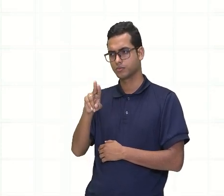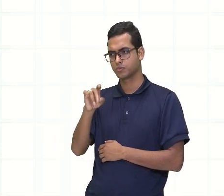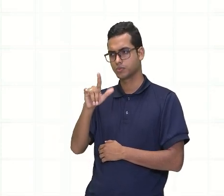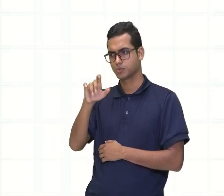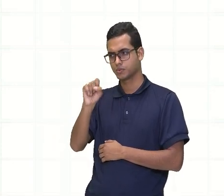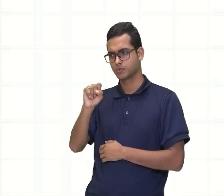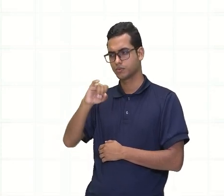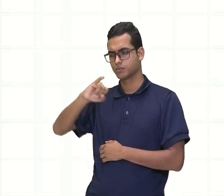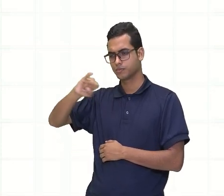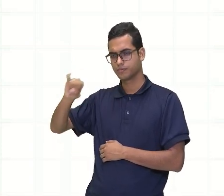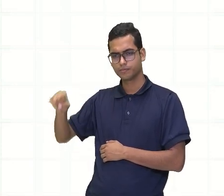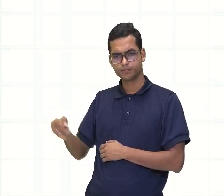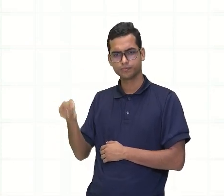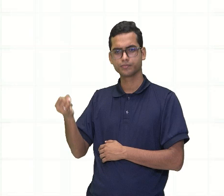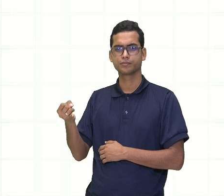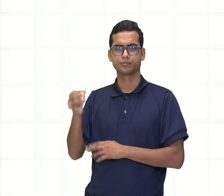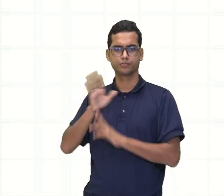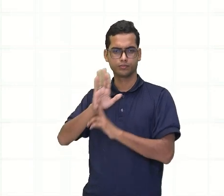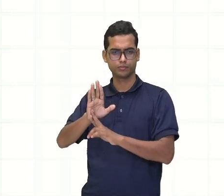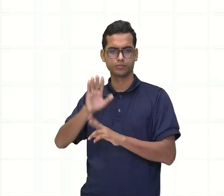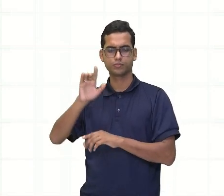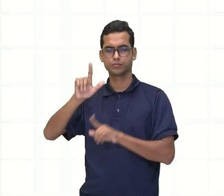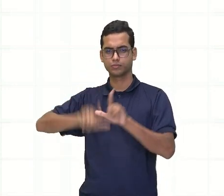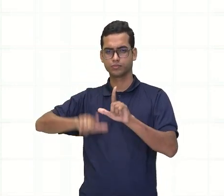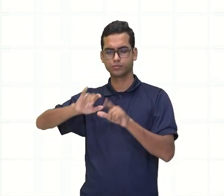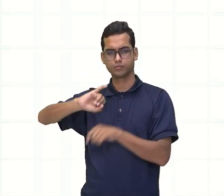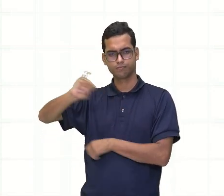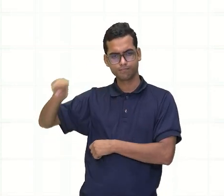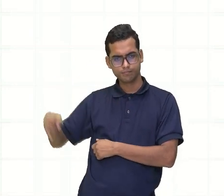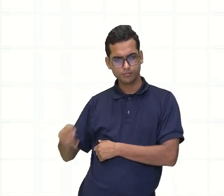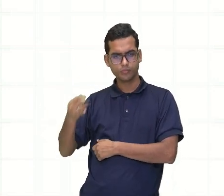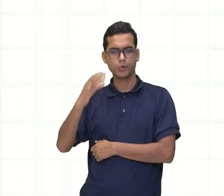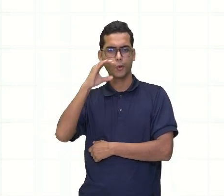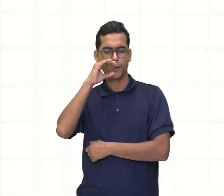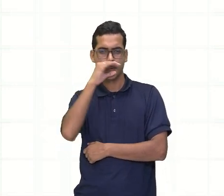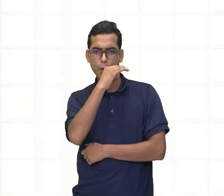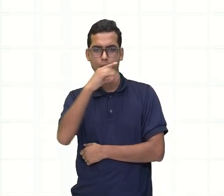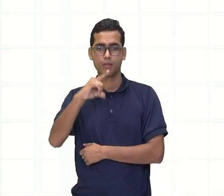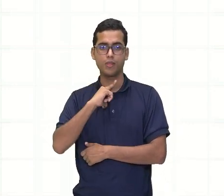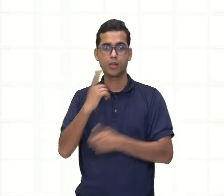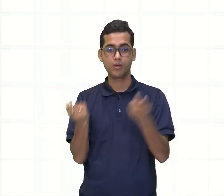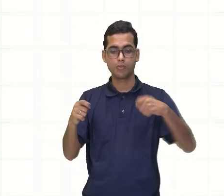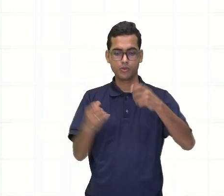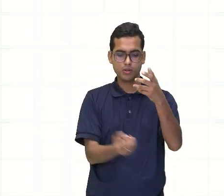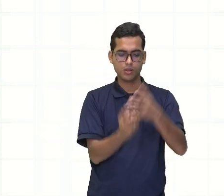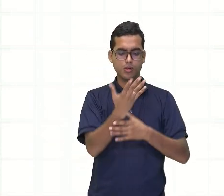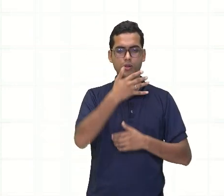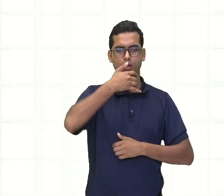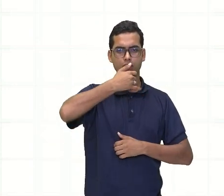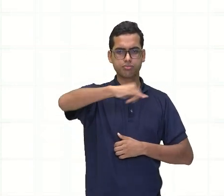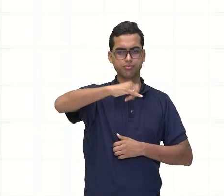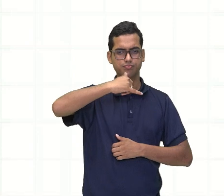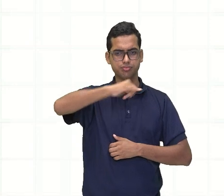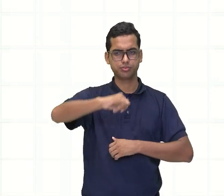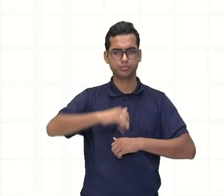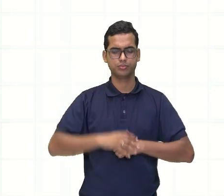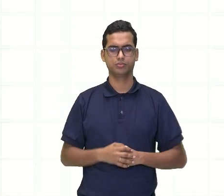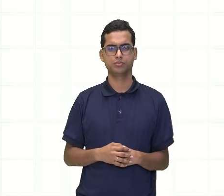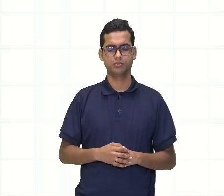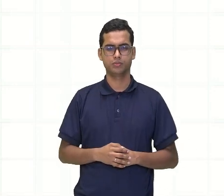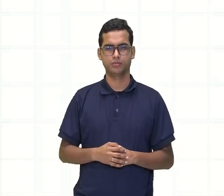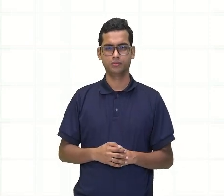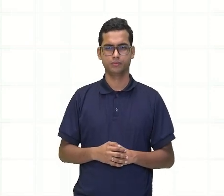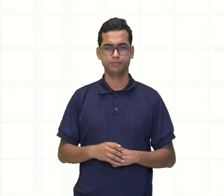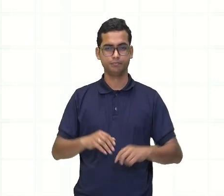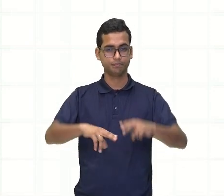que o calor ele poderia gerar energia, certo? E por isso que